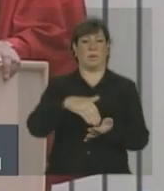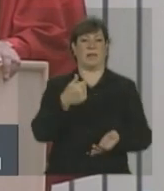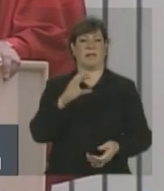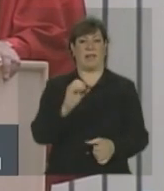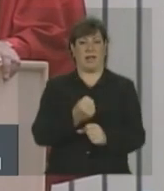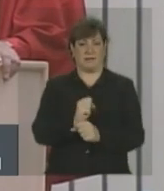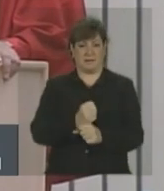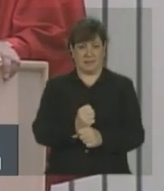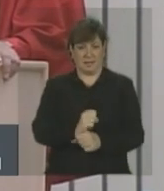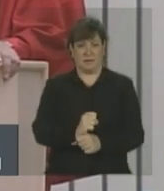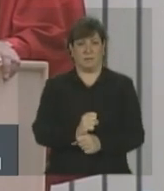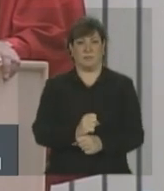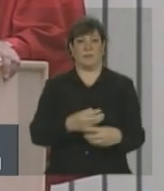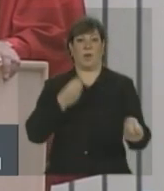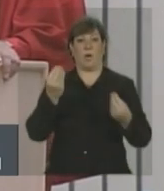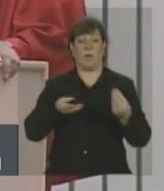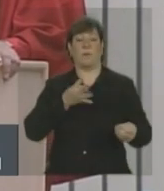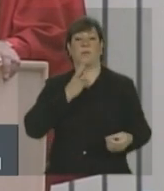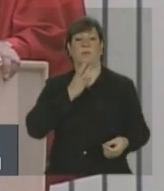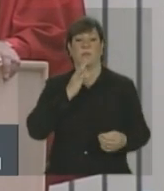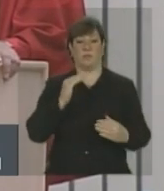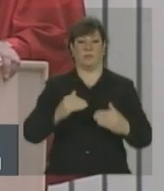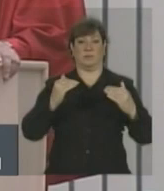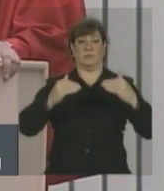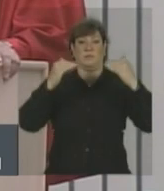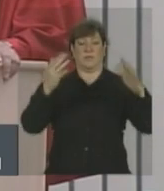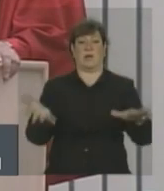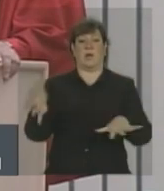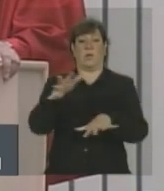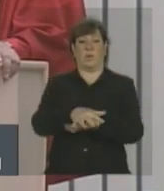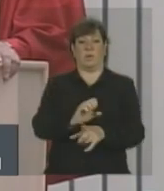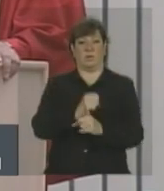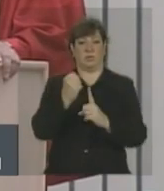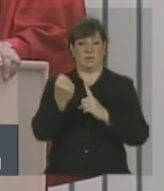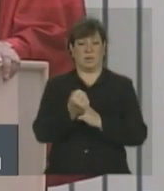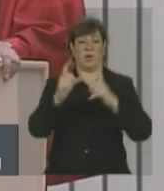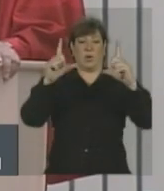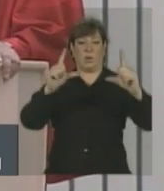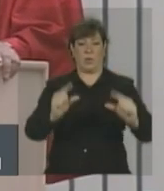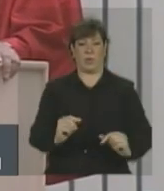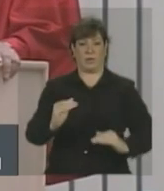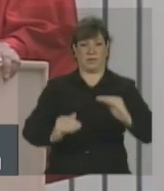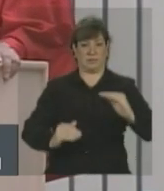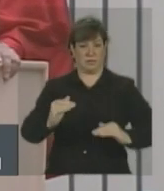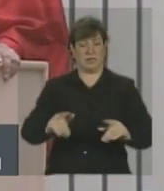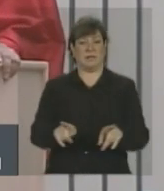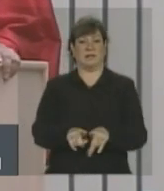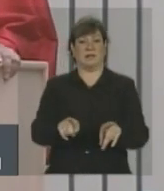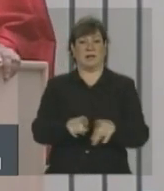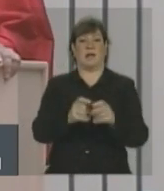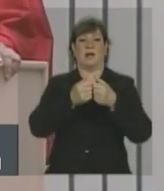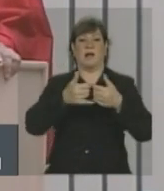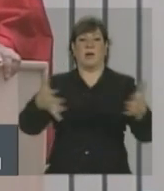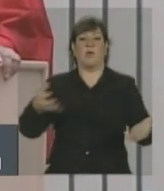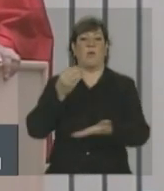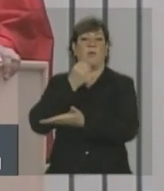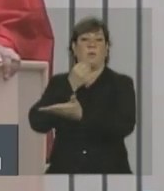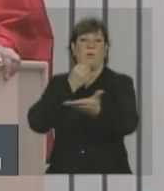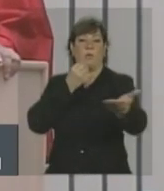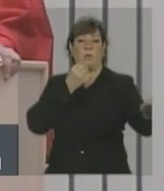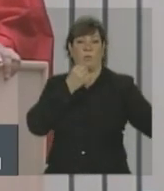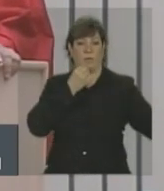de crescimento com inclusão social, redução das desigualdades e abertura de oportunidades.